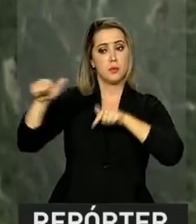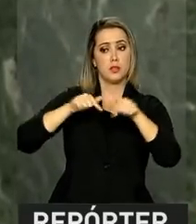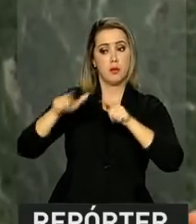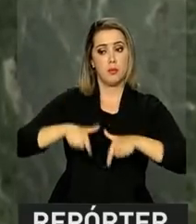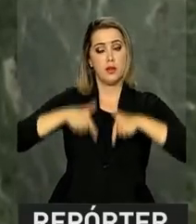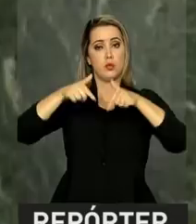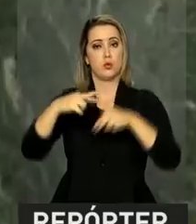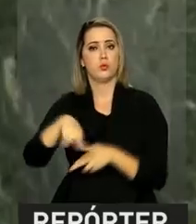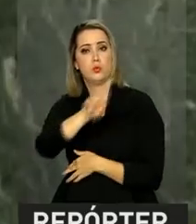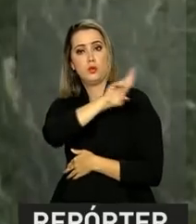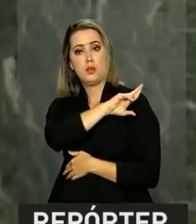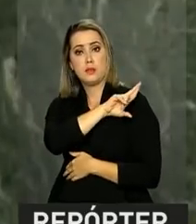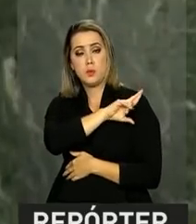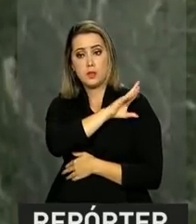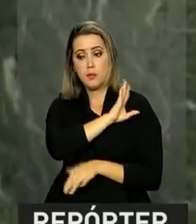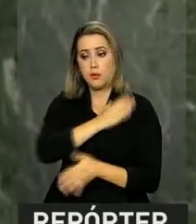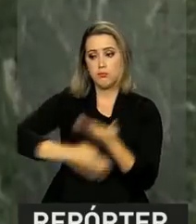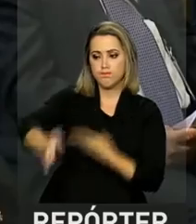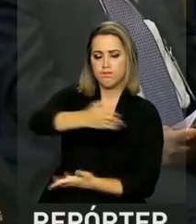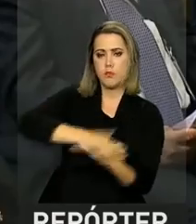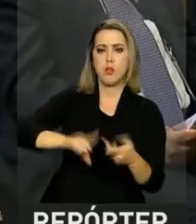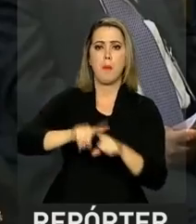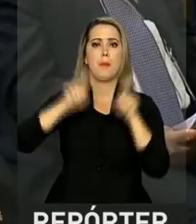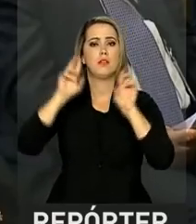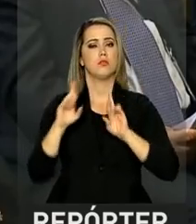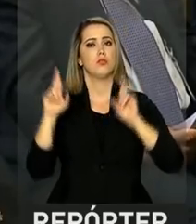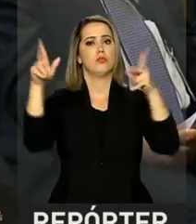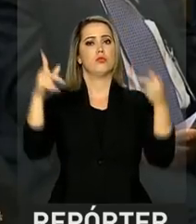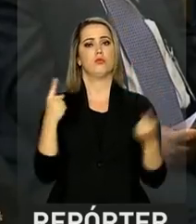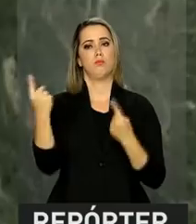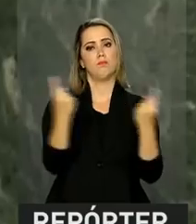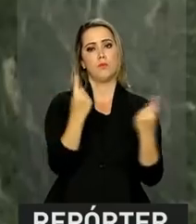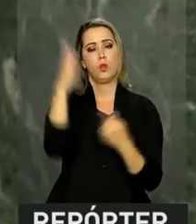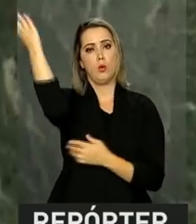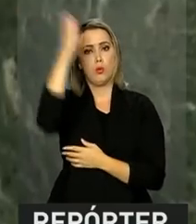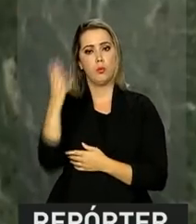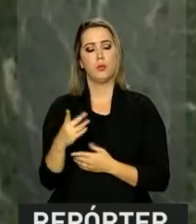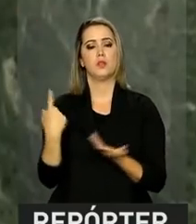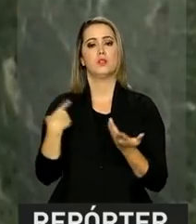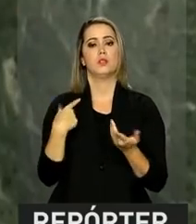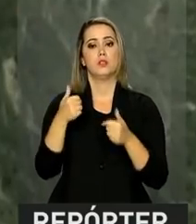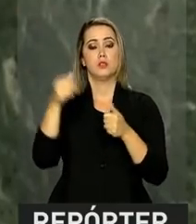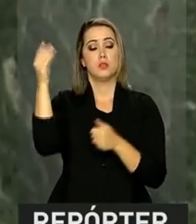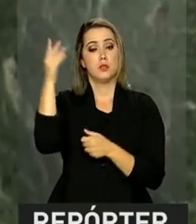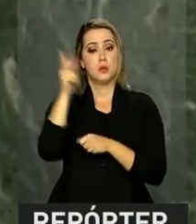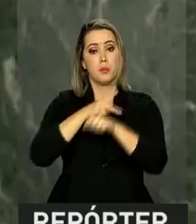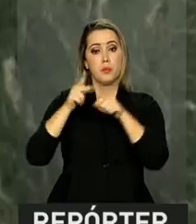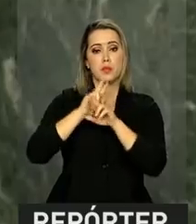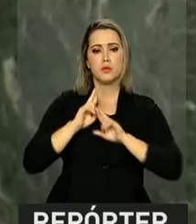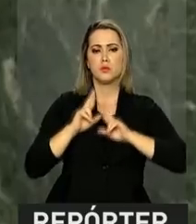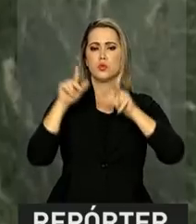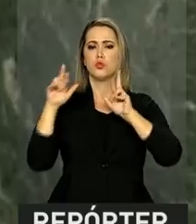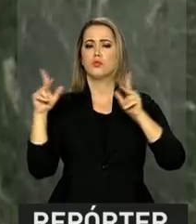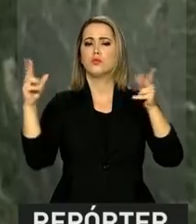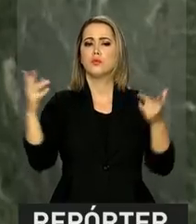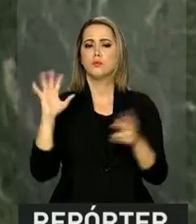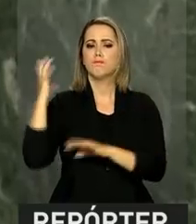princípio das responsabilidades comuns, porém diferenciadas. O Brasil, país mais biodiverso do